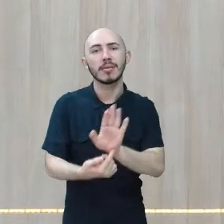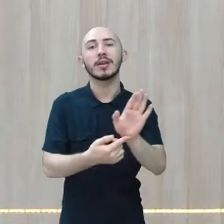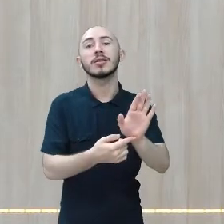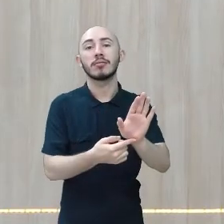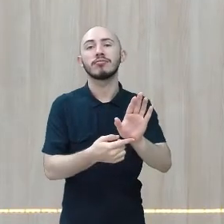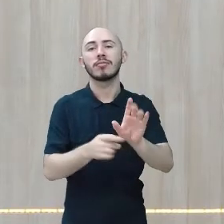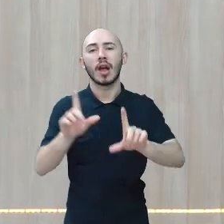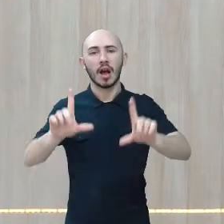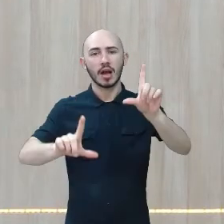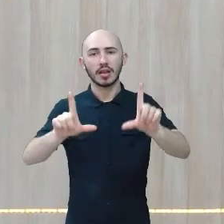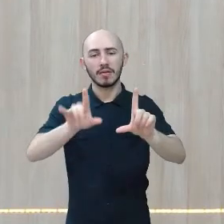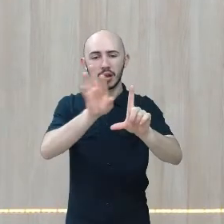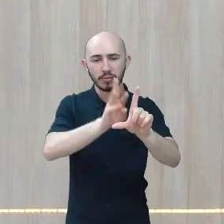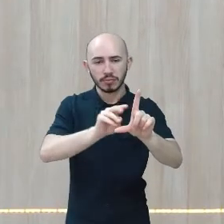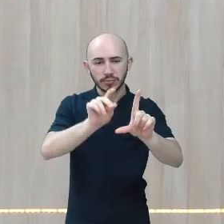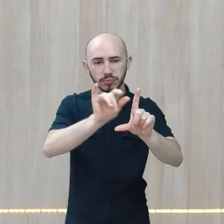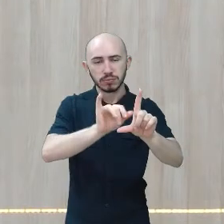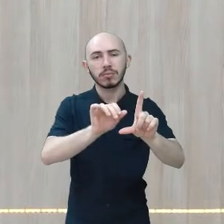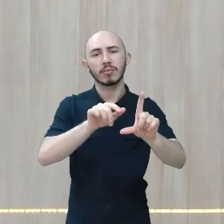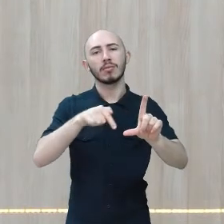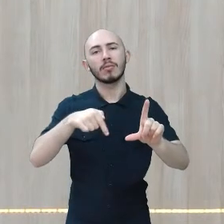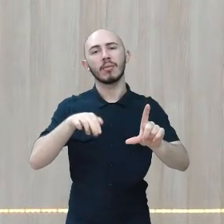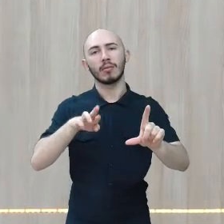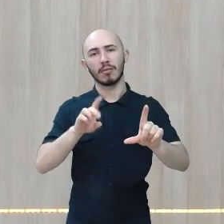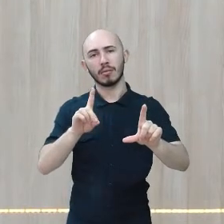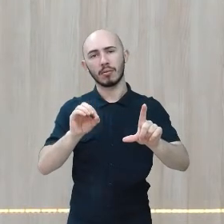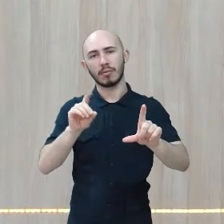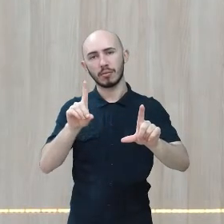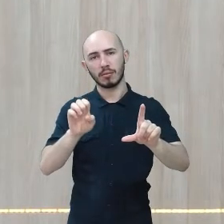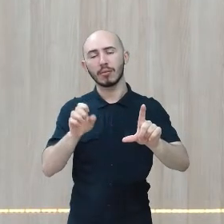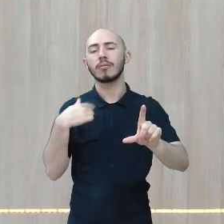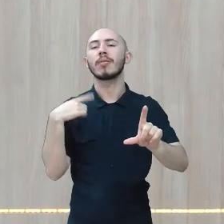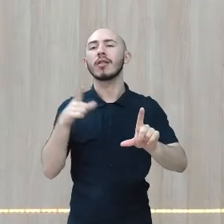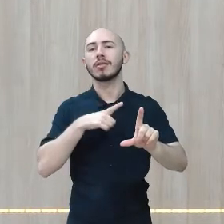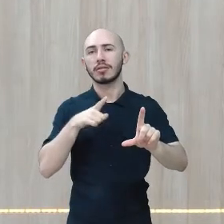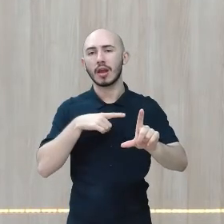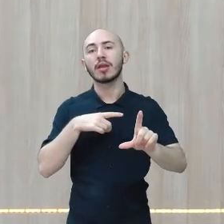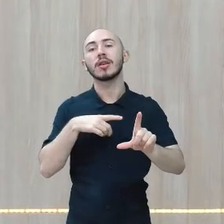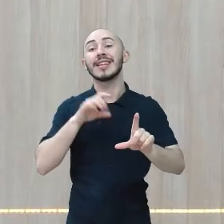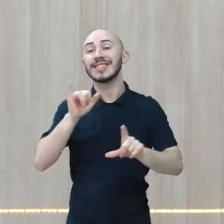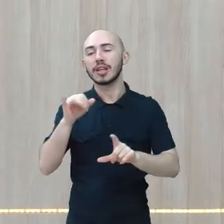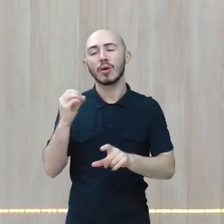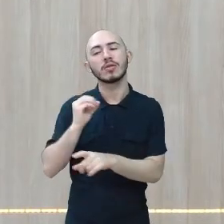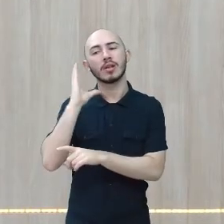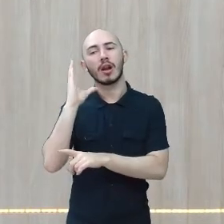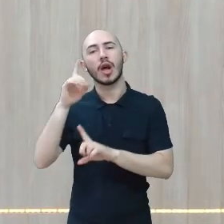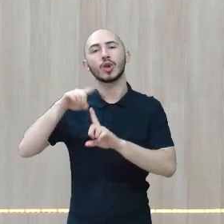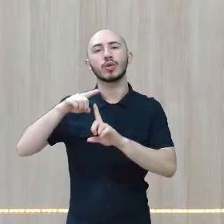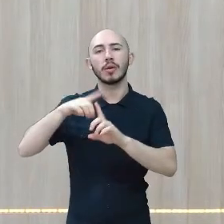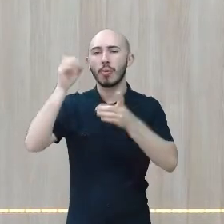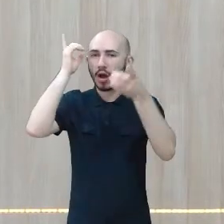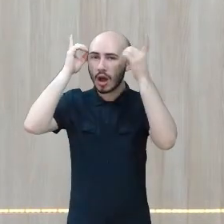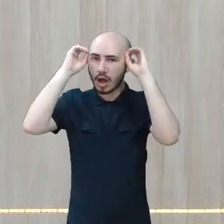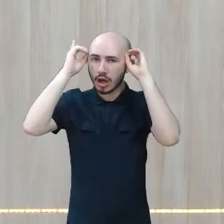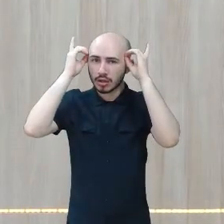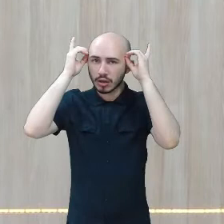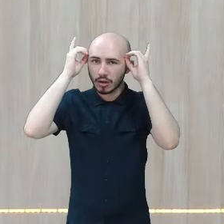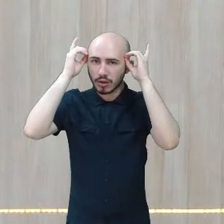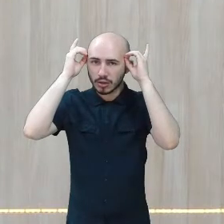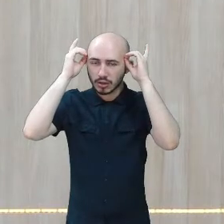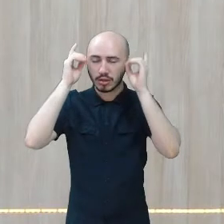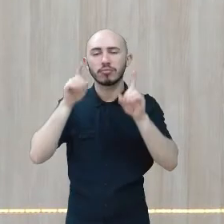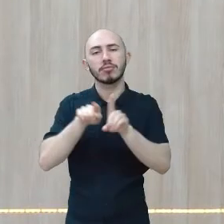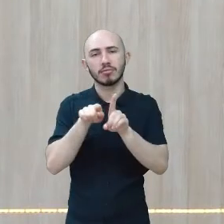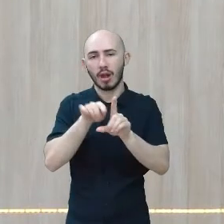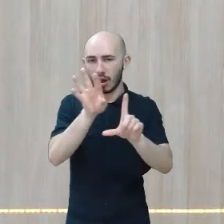onde você aponta o seu celular para o primeiro, aquele que tem um sistema Android, e o segundo QR